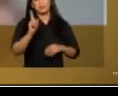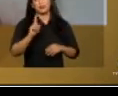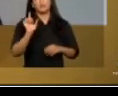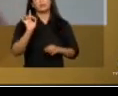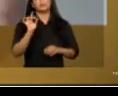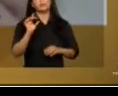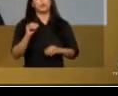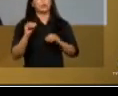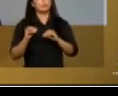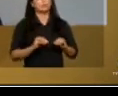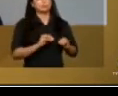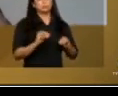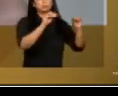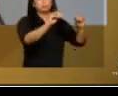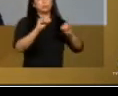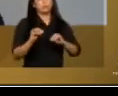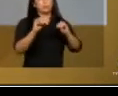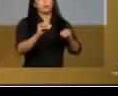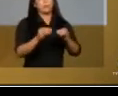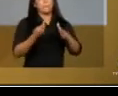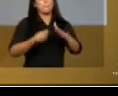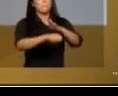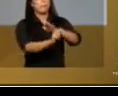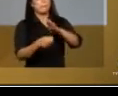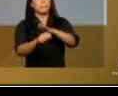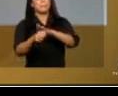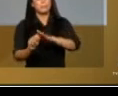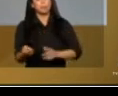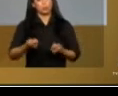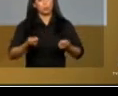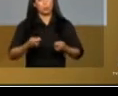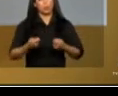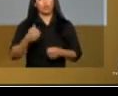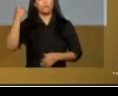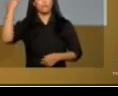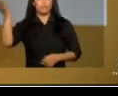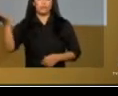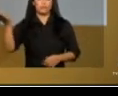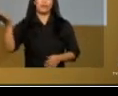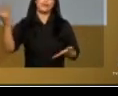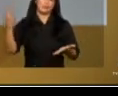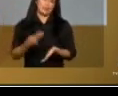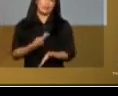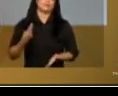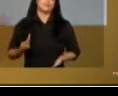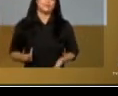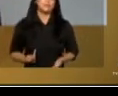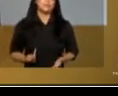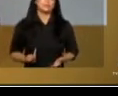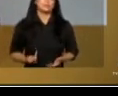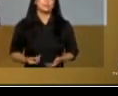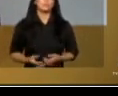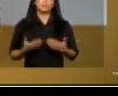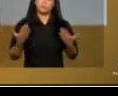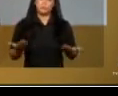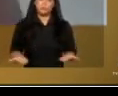transferência de ativos amortizados do capital nacional para o controle estrangeiro. É disso que se trata. É disso que